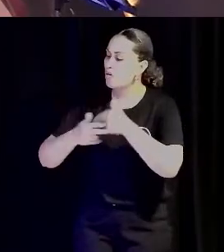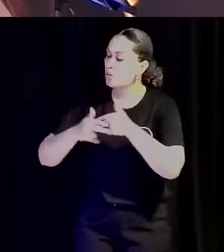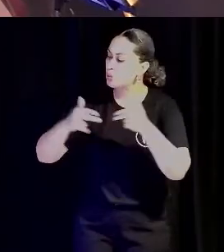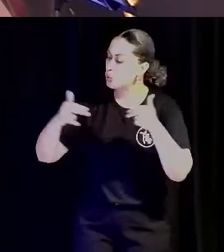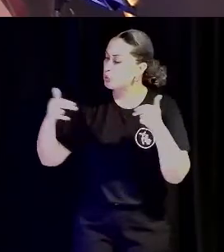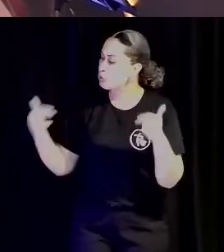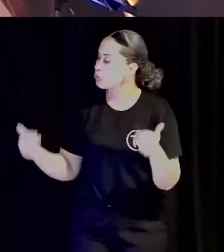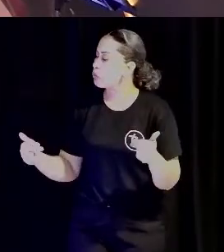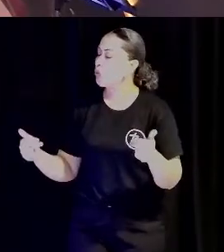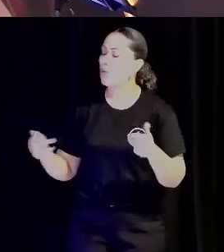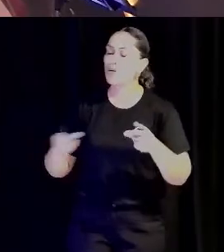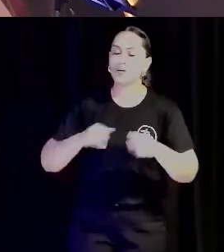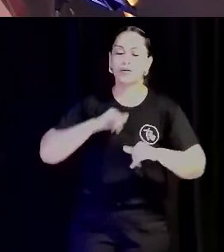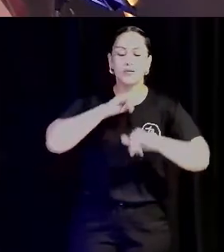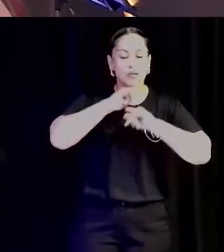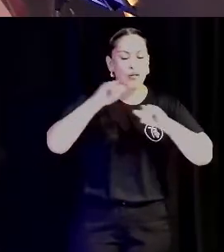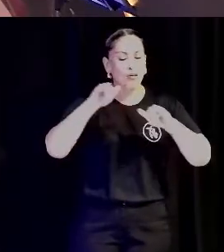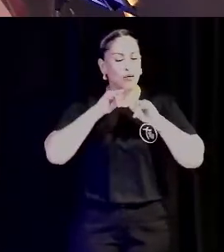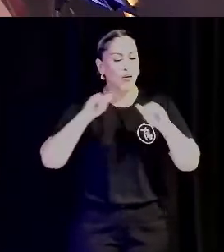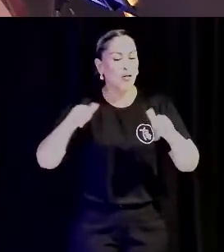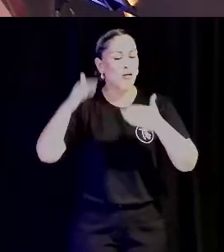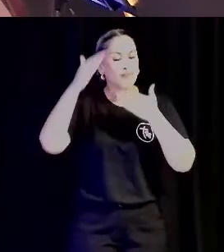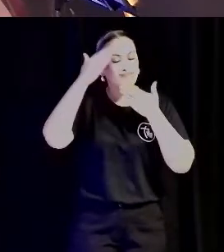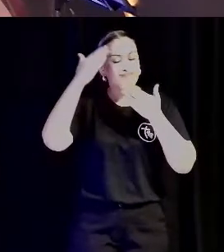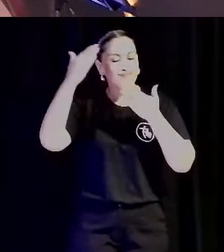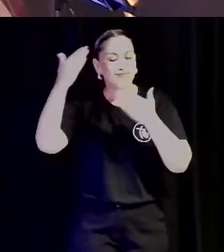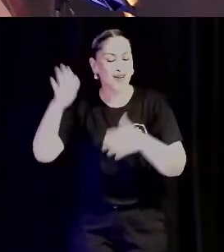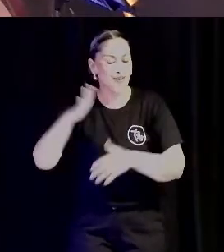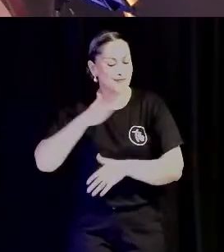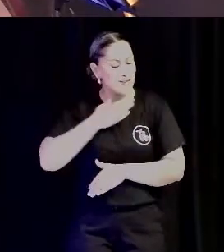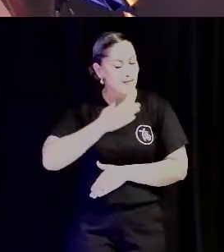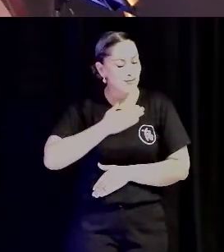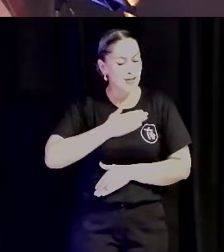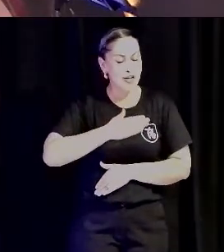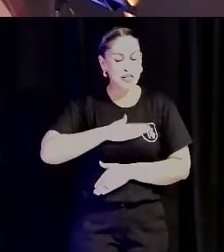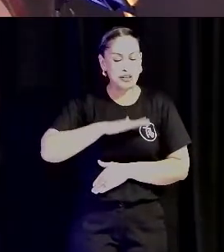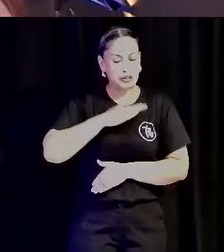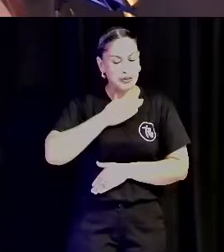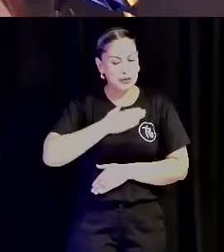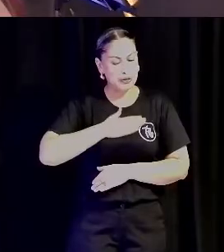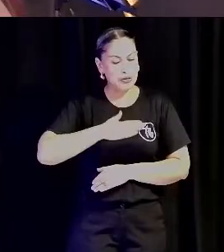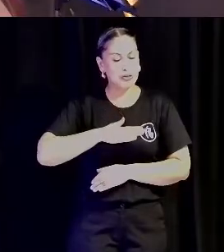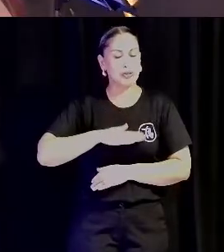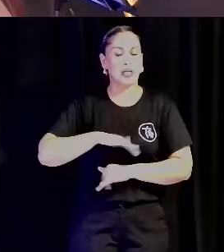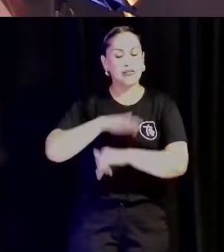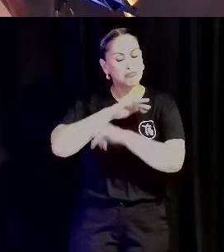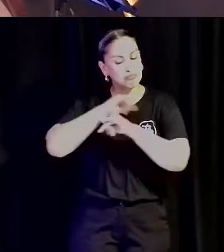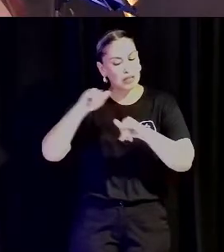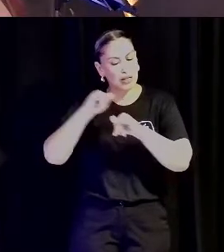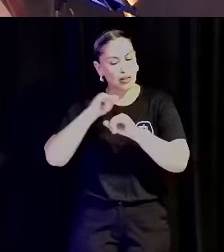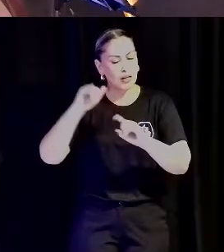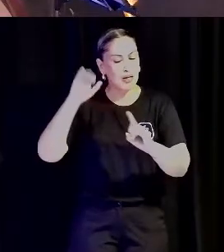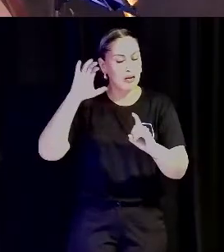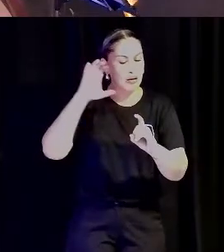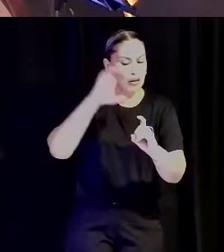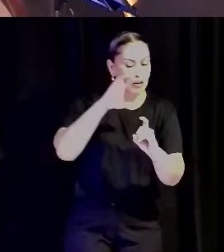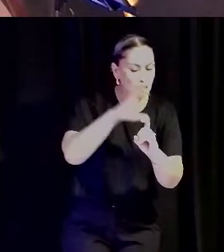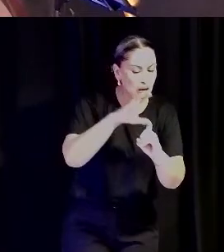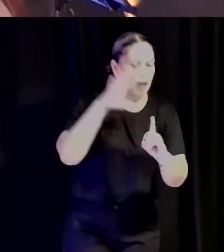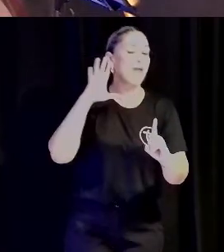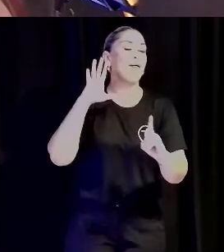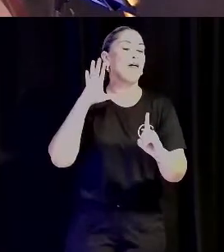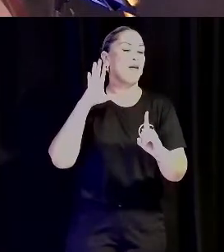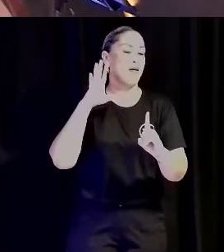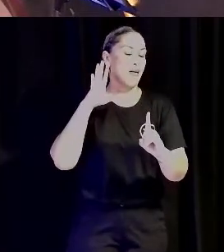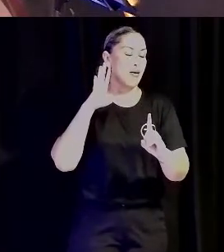gratidão, declarar sua satisfação, declarar sua resiliência às